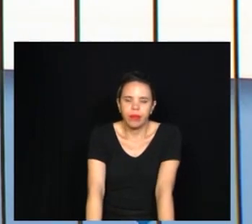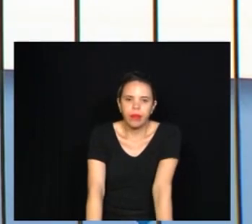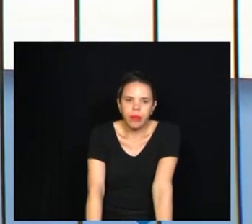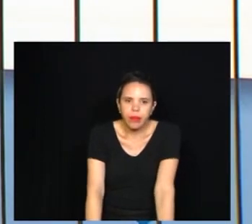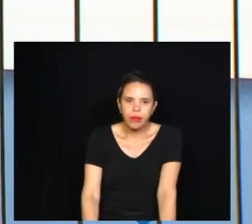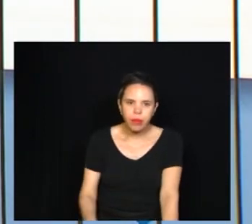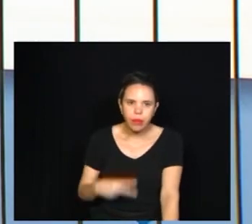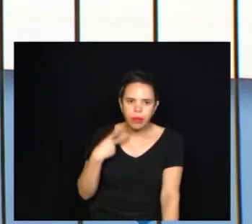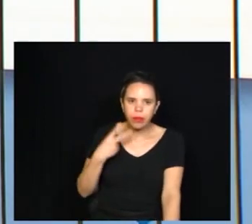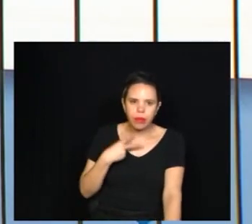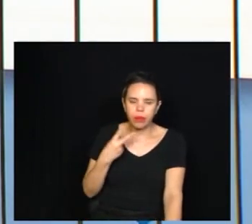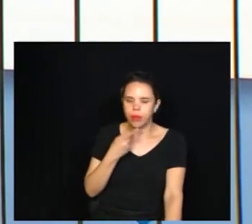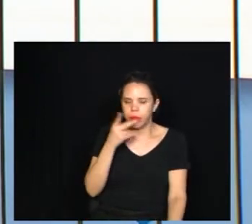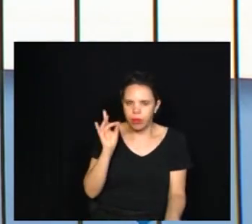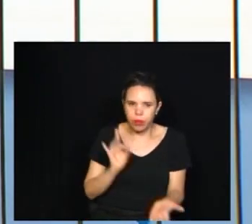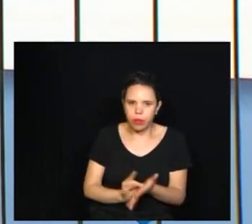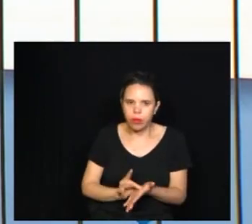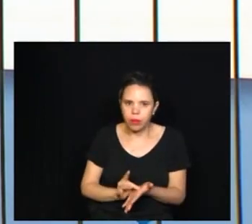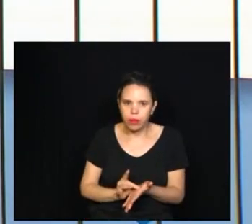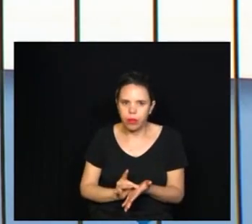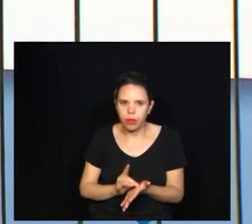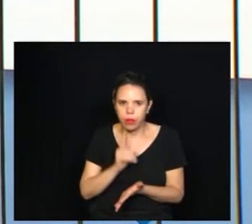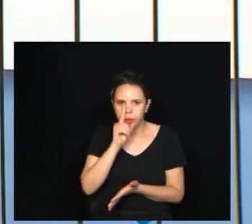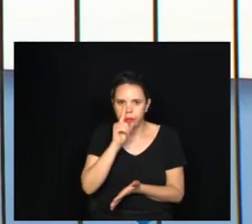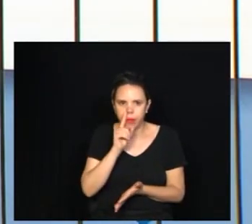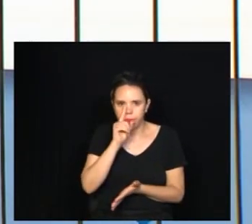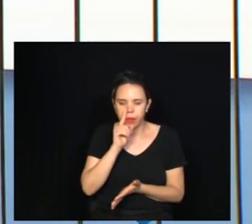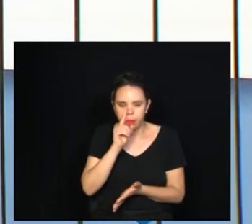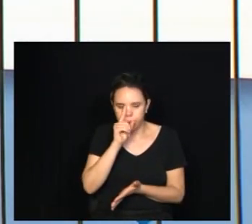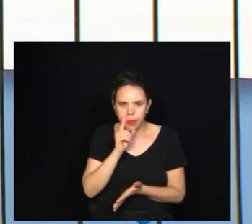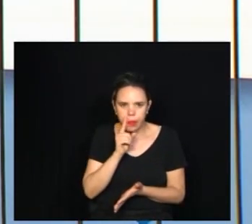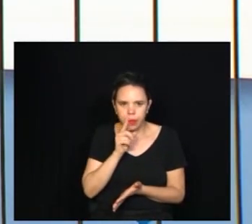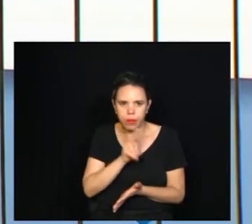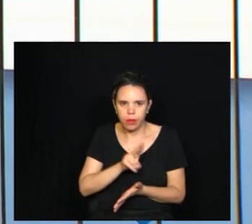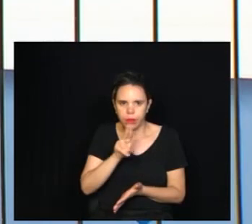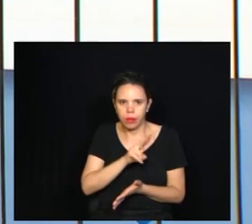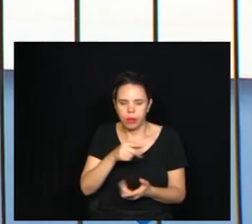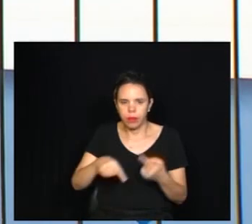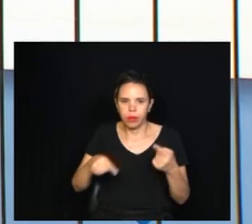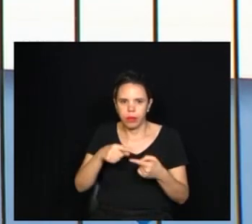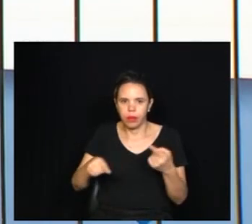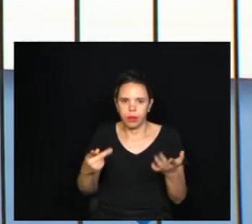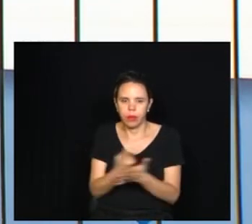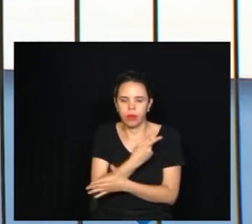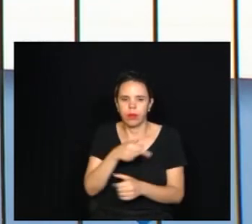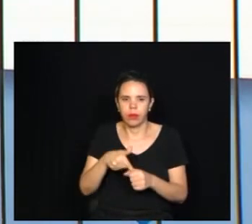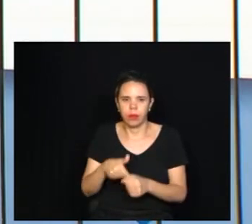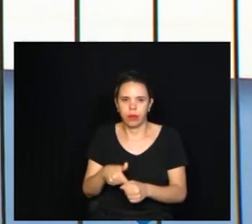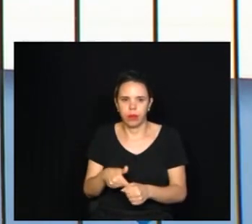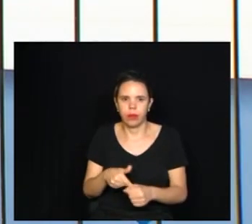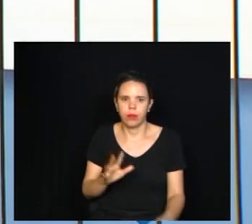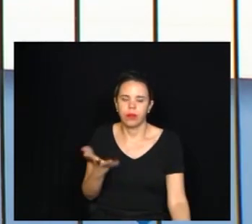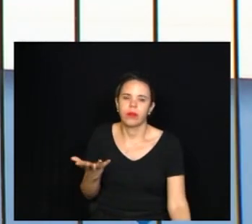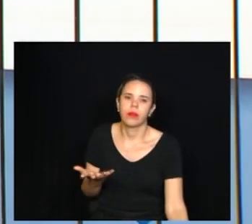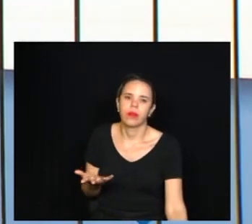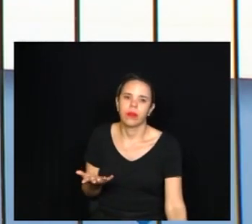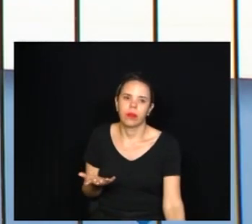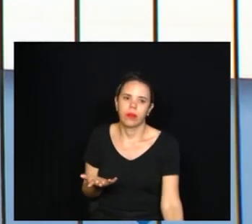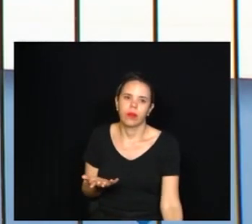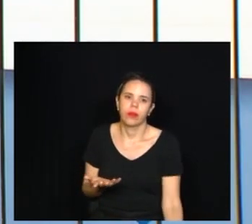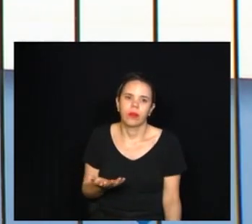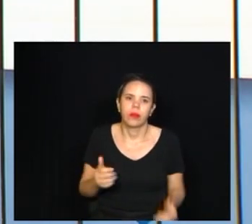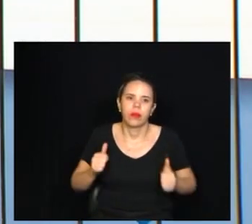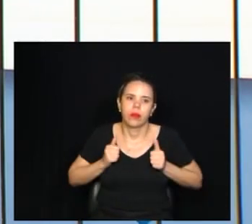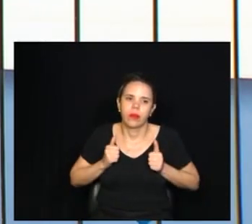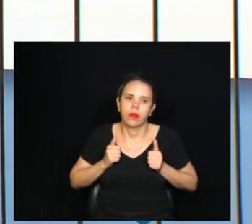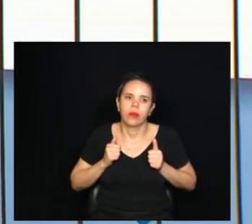E o vereador enfatiza os riscos do manuseio incorreto das bombas de combustíveis e ainda a questão do